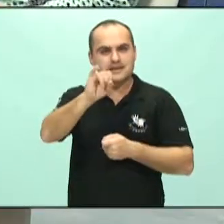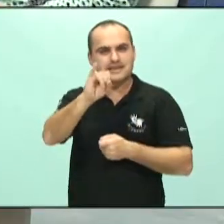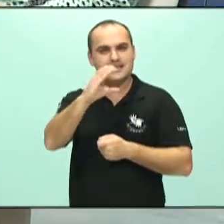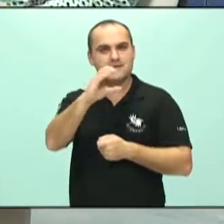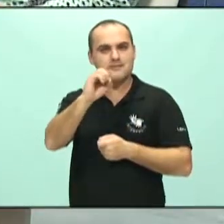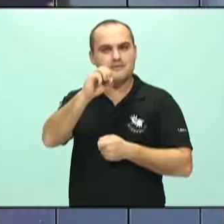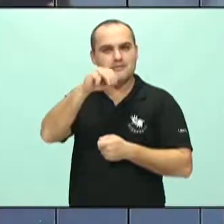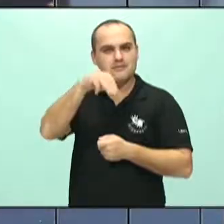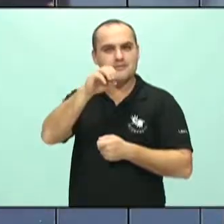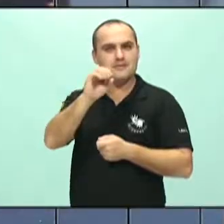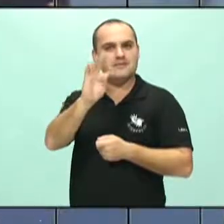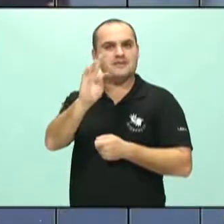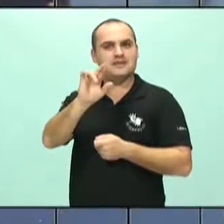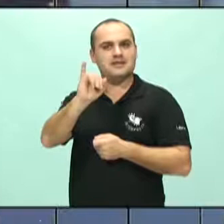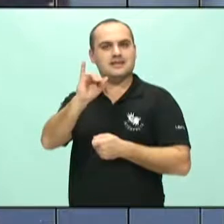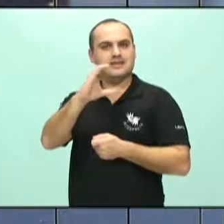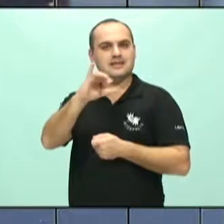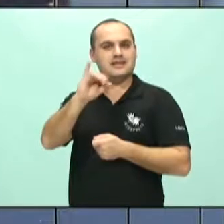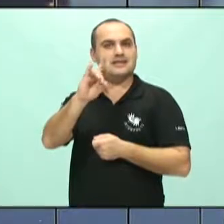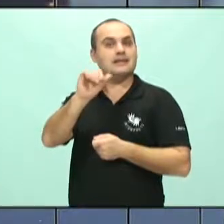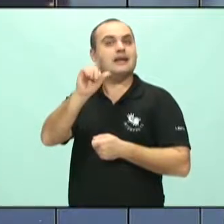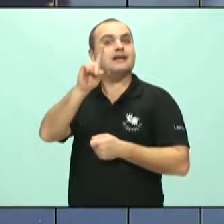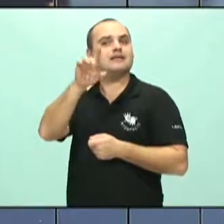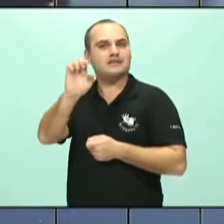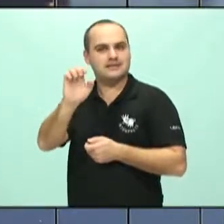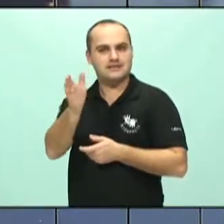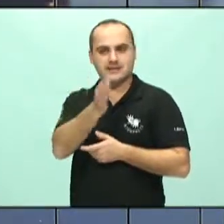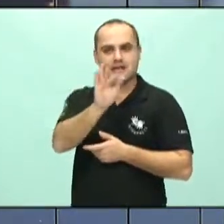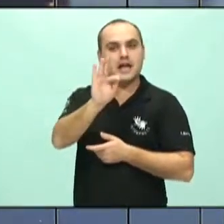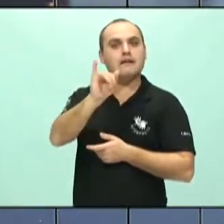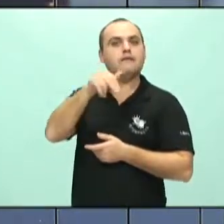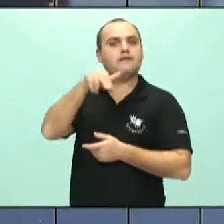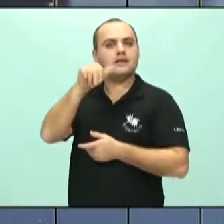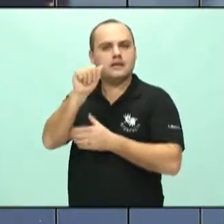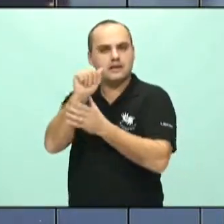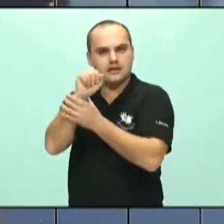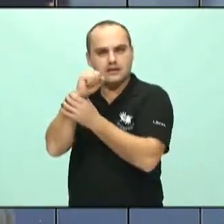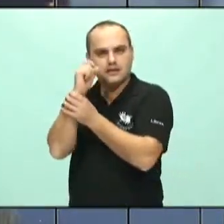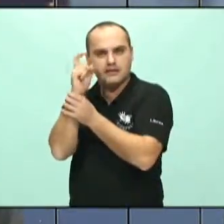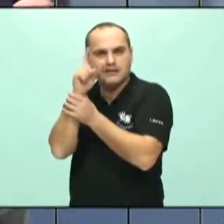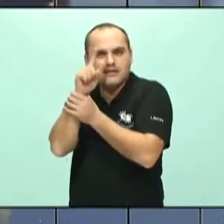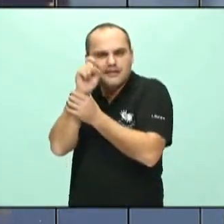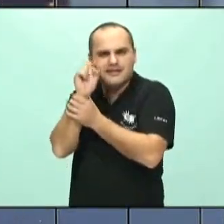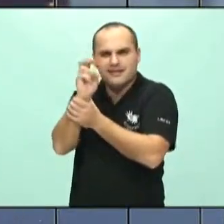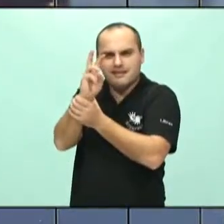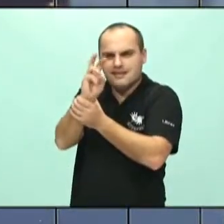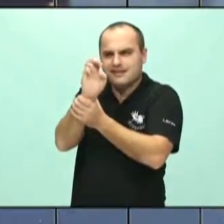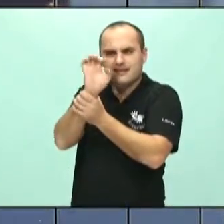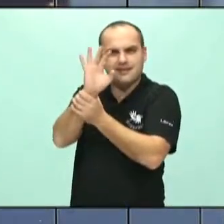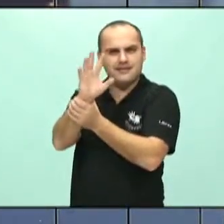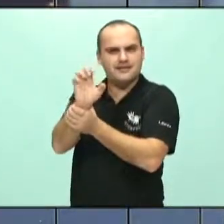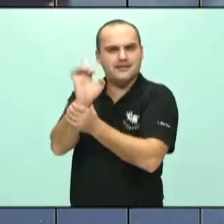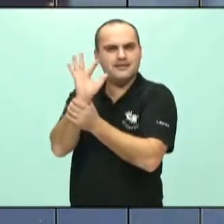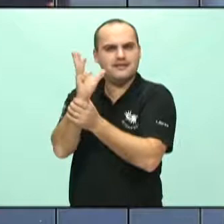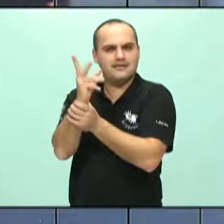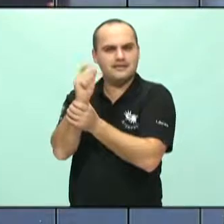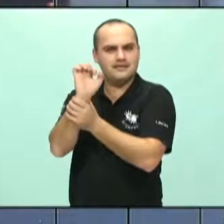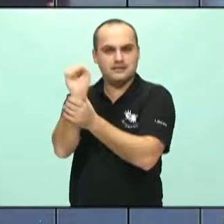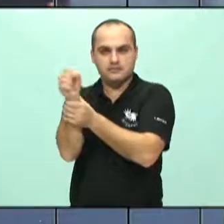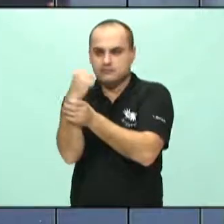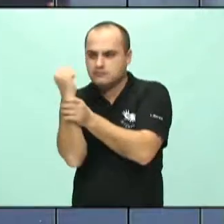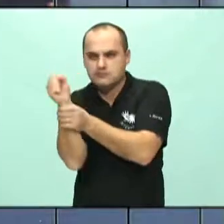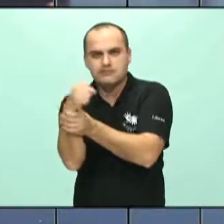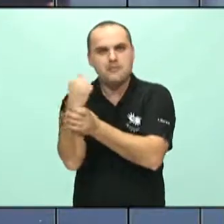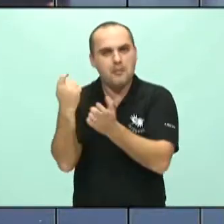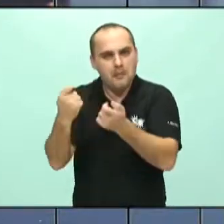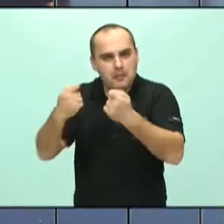da ampla, ela precisa da parte sensorial para poder ter uma ação e reação. Né? Nós falamos